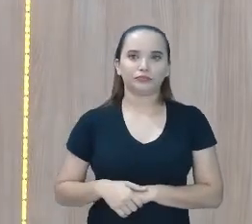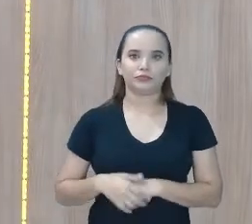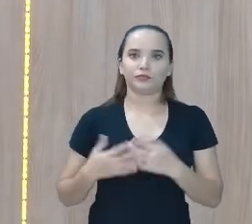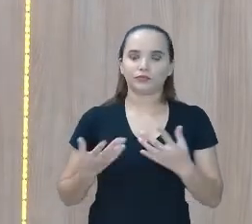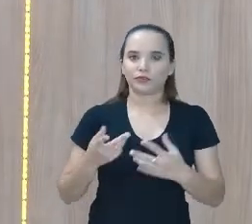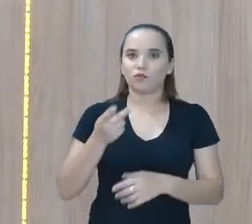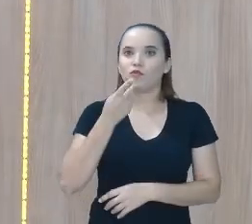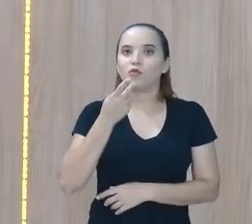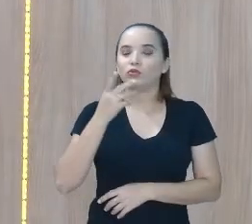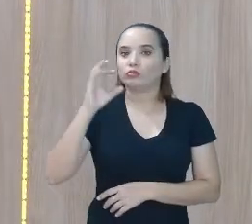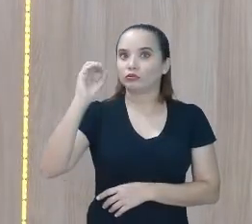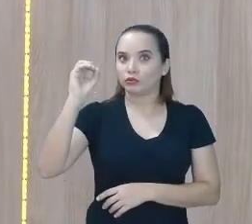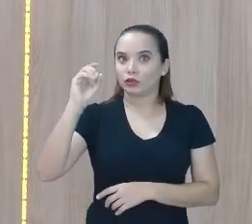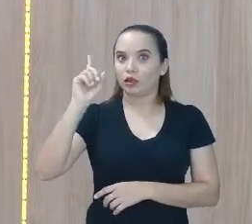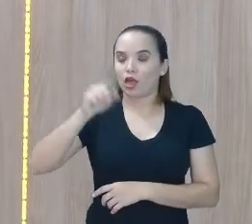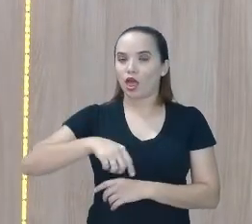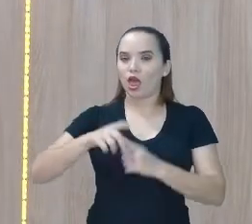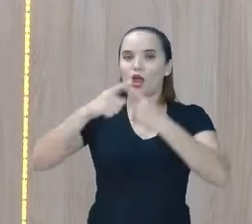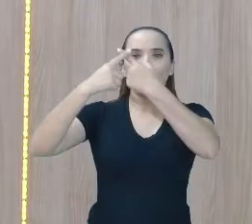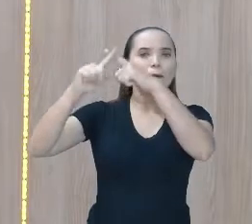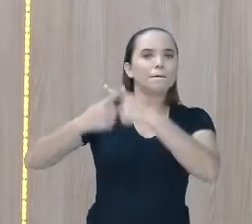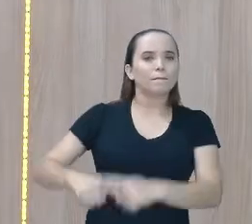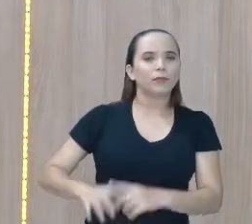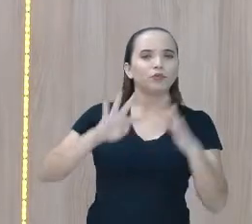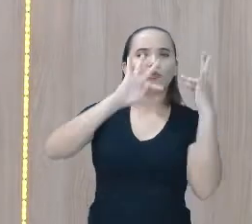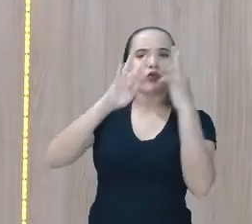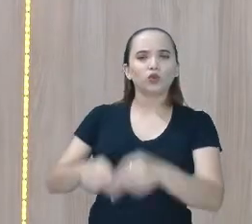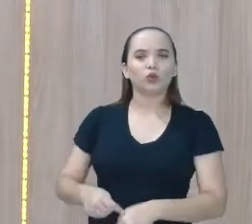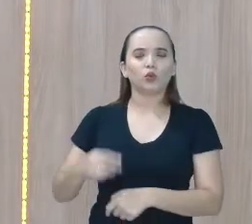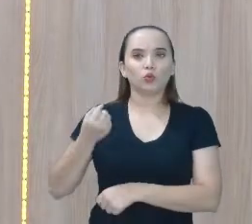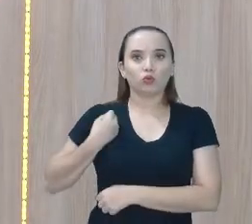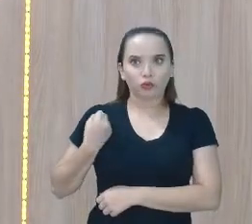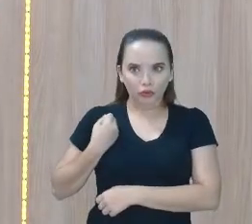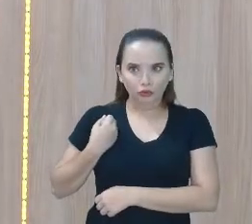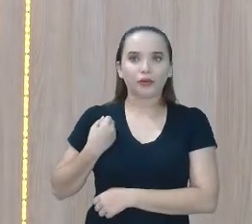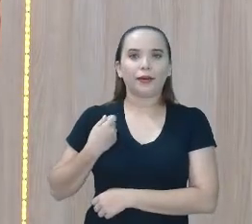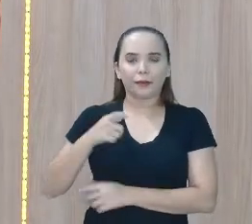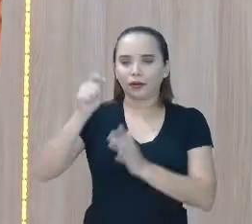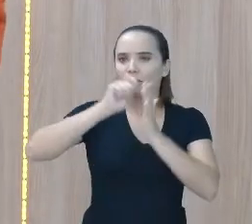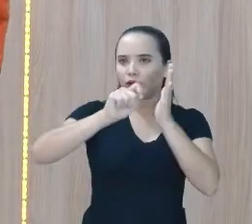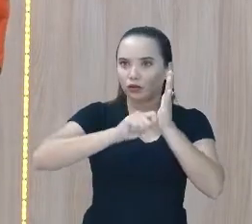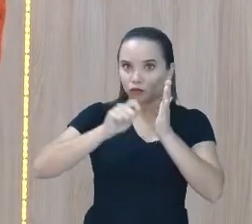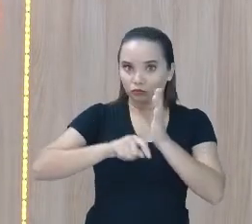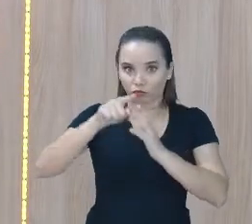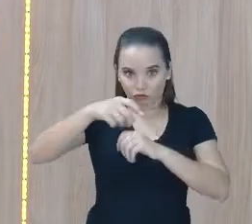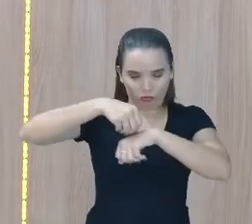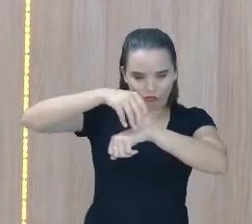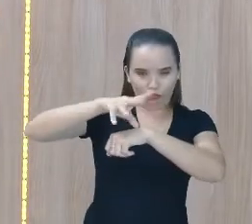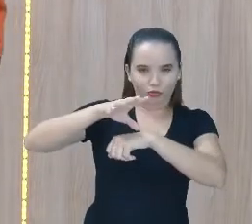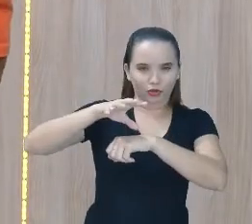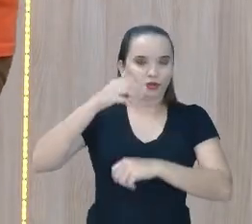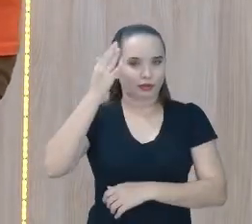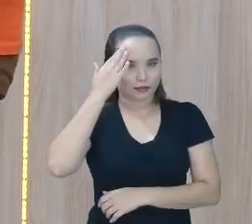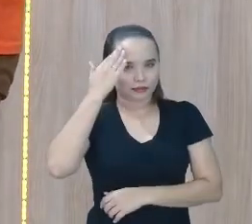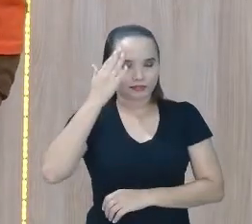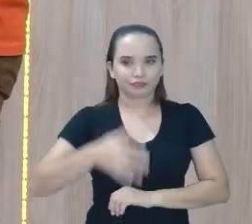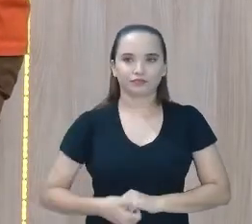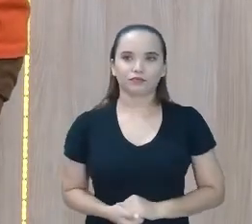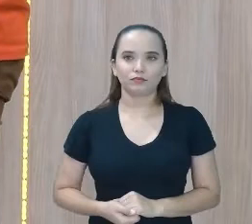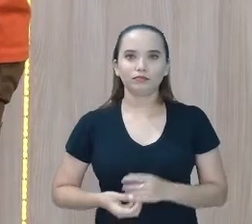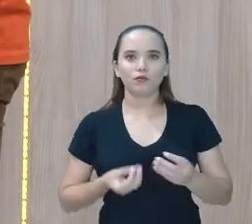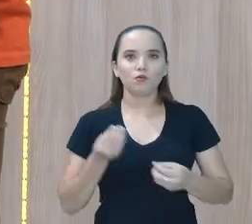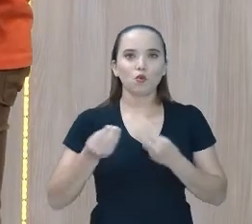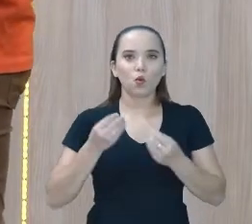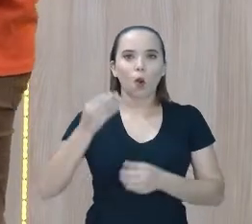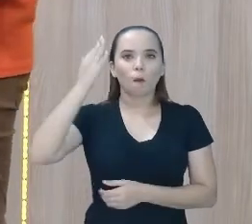0, ele é múltiplo de todos os números, faz essa anotação aí, tá bom? Como saber